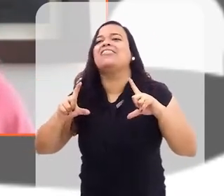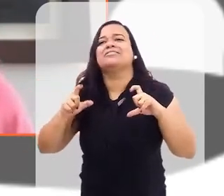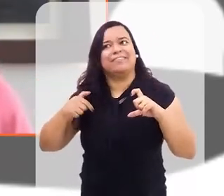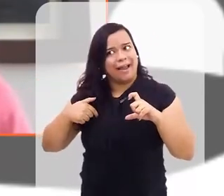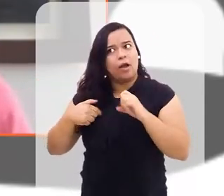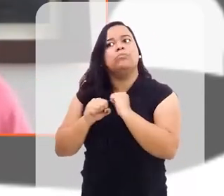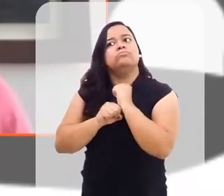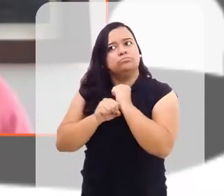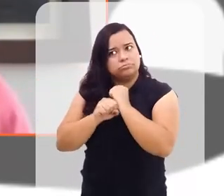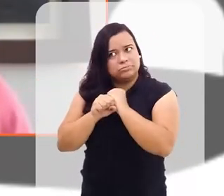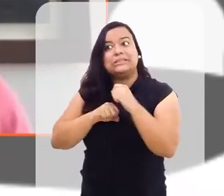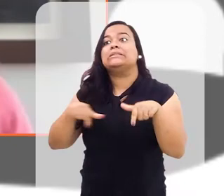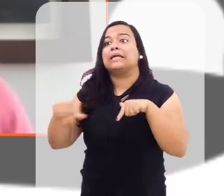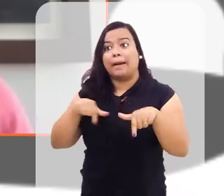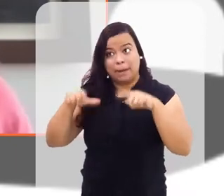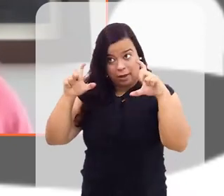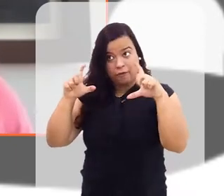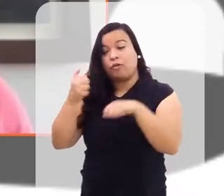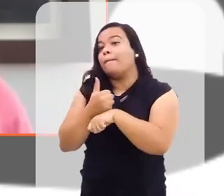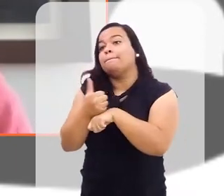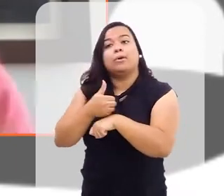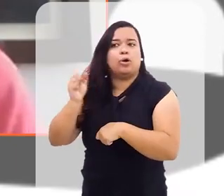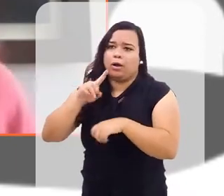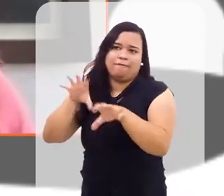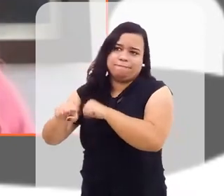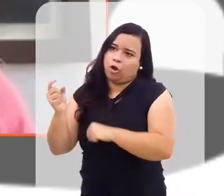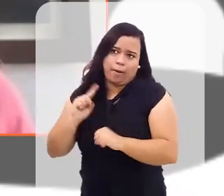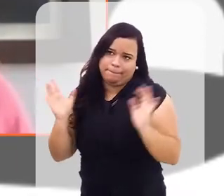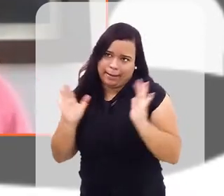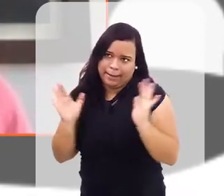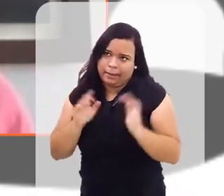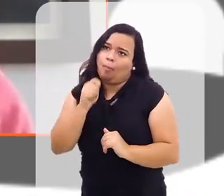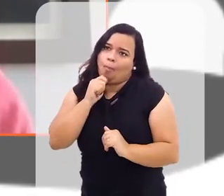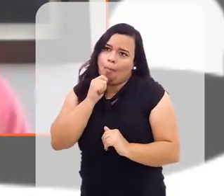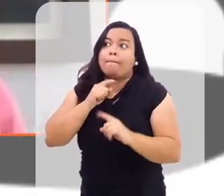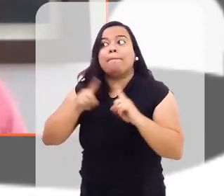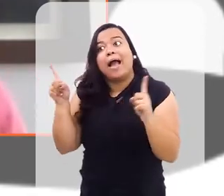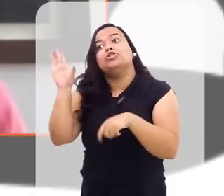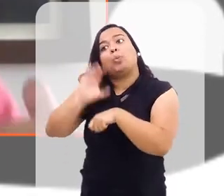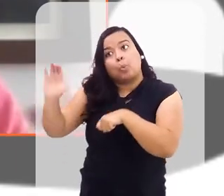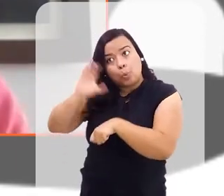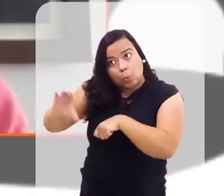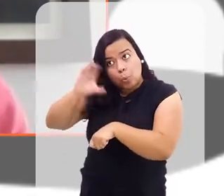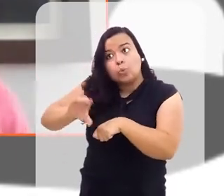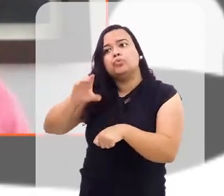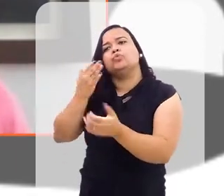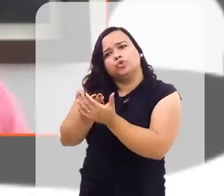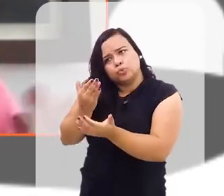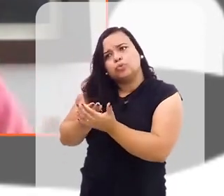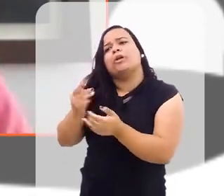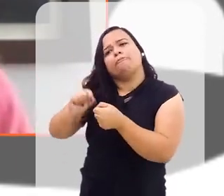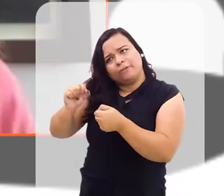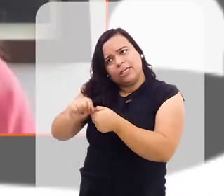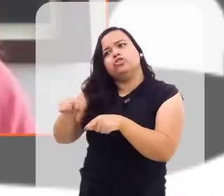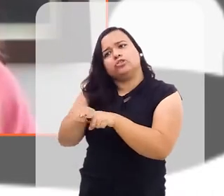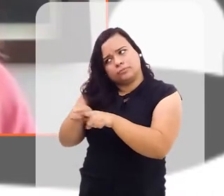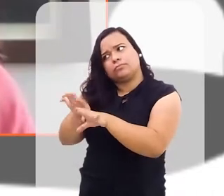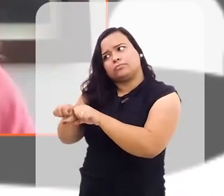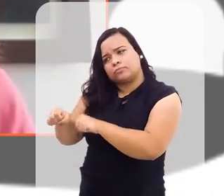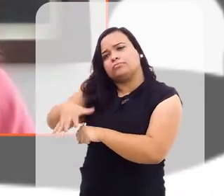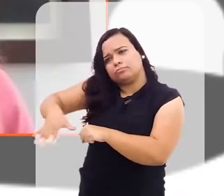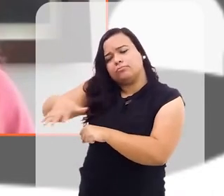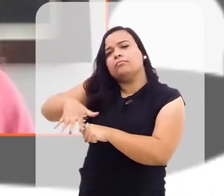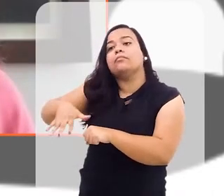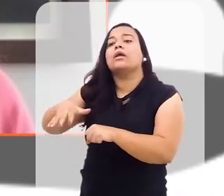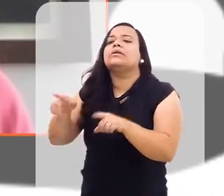por muito tempo eu trabalhei com fotografia, não profissionalmente, não me formei em fotógrafa, mas fiz cursos, estudei. e também tinha